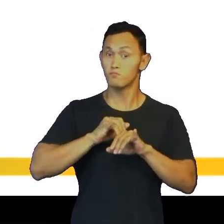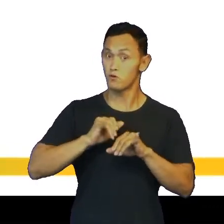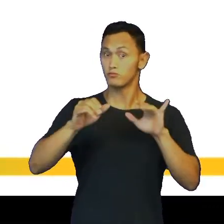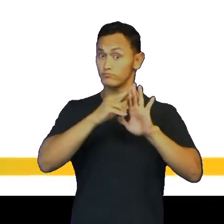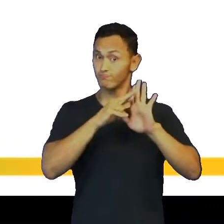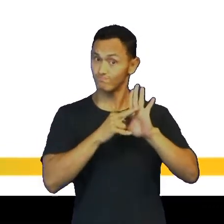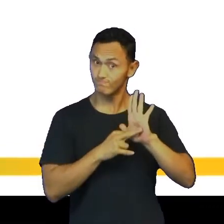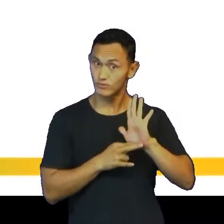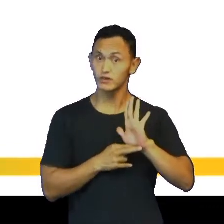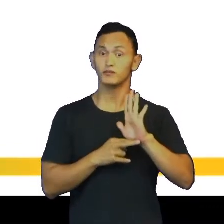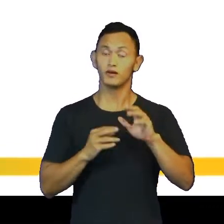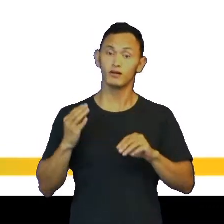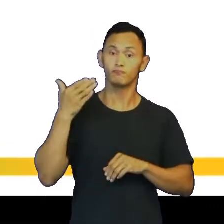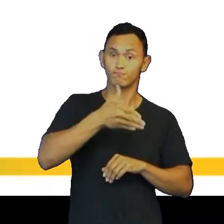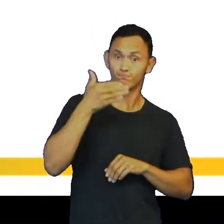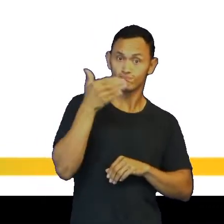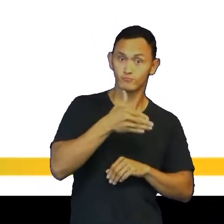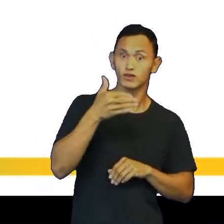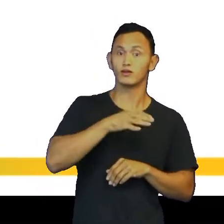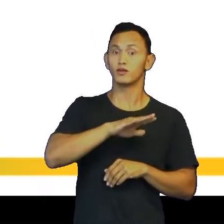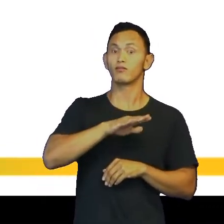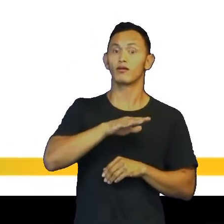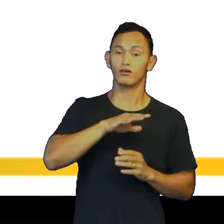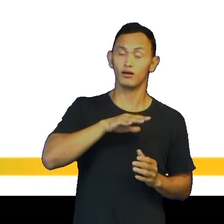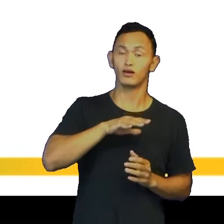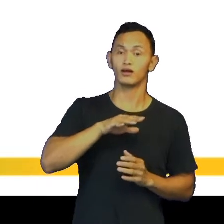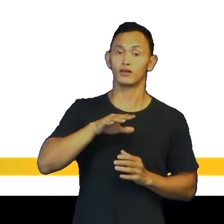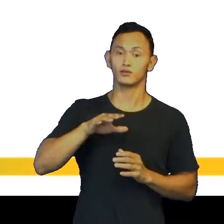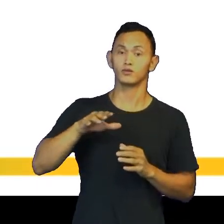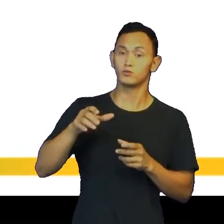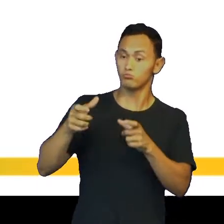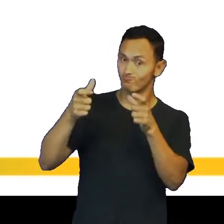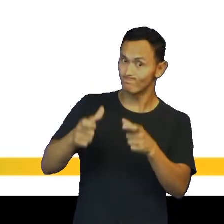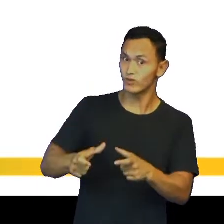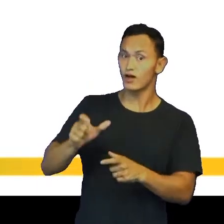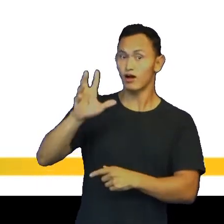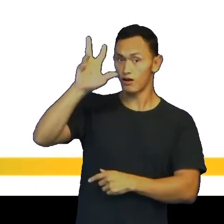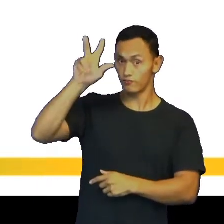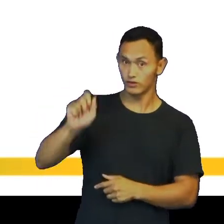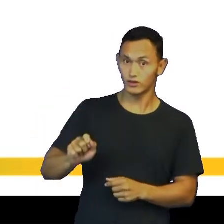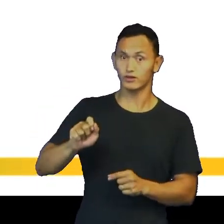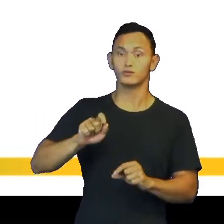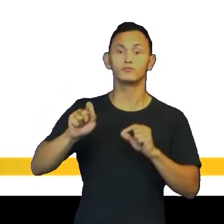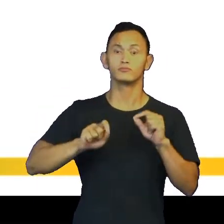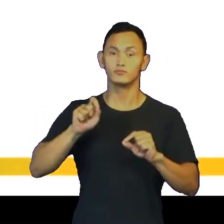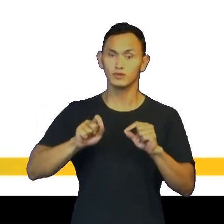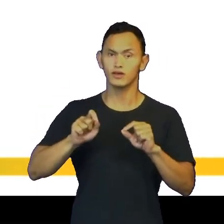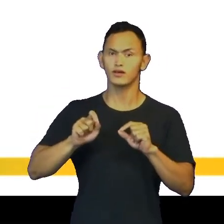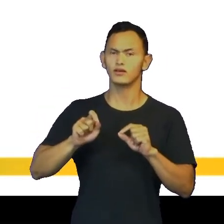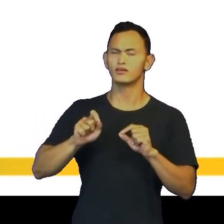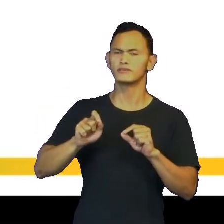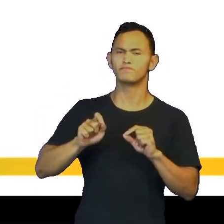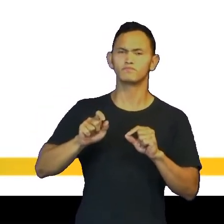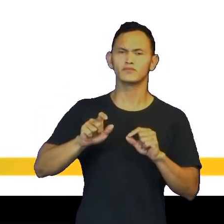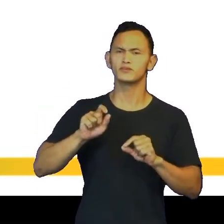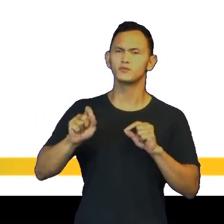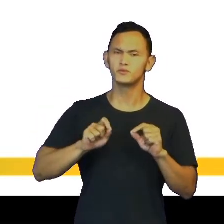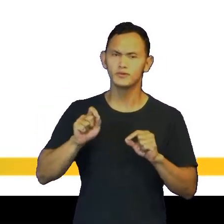do território africano. Toda nação estabelecida em um ponto do litoral